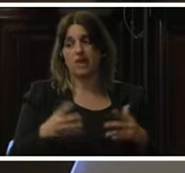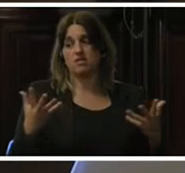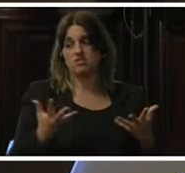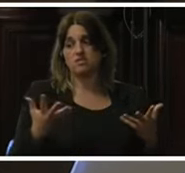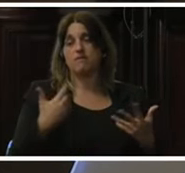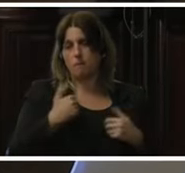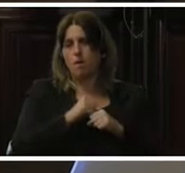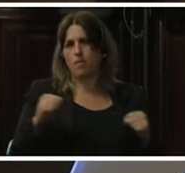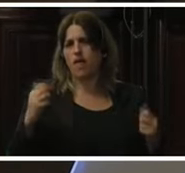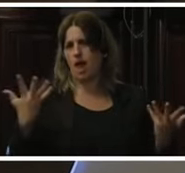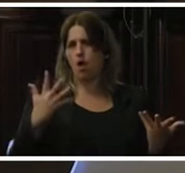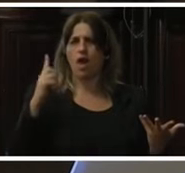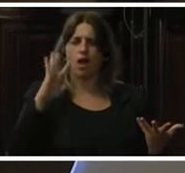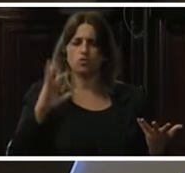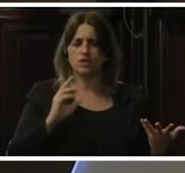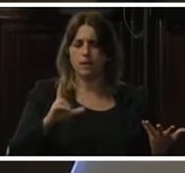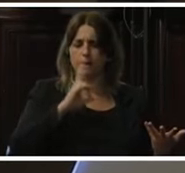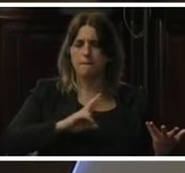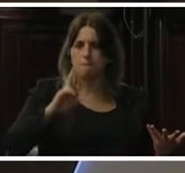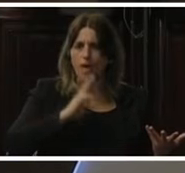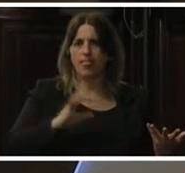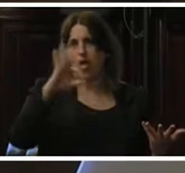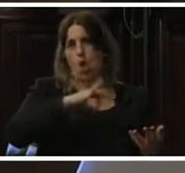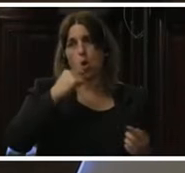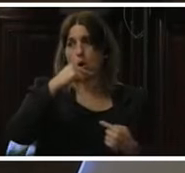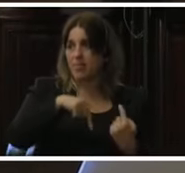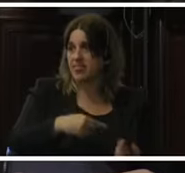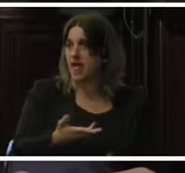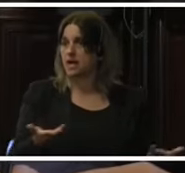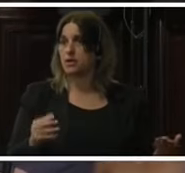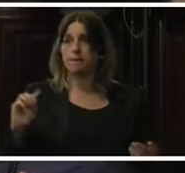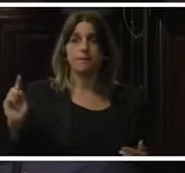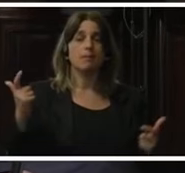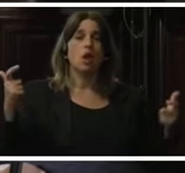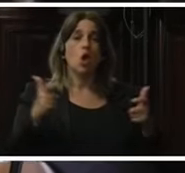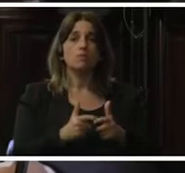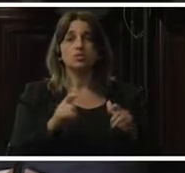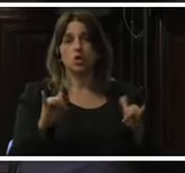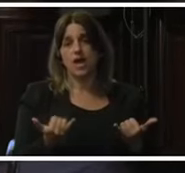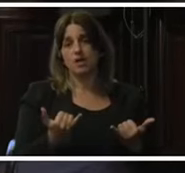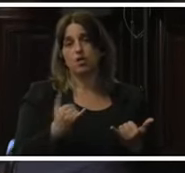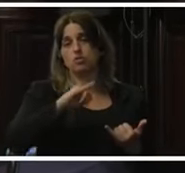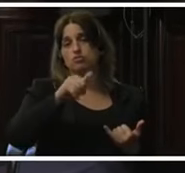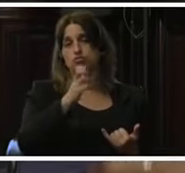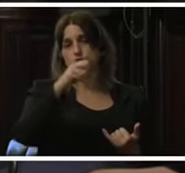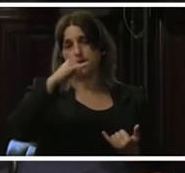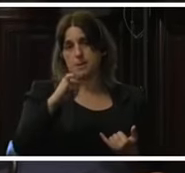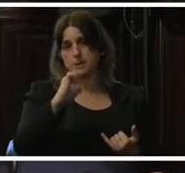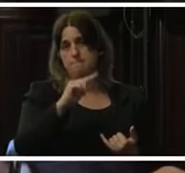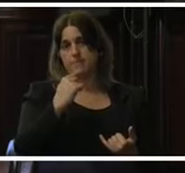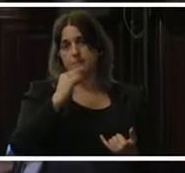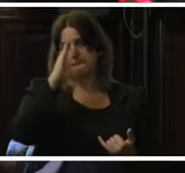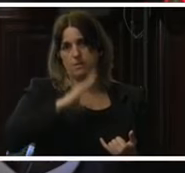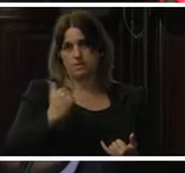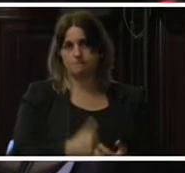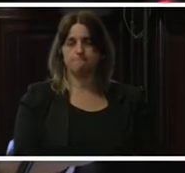escutar comentários esteja em primeiro lugar e comissionados e instalar o eleitor para agora